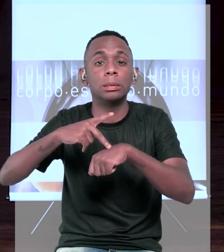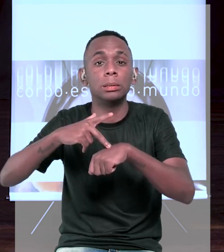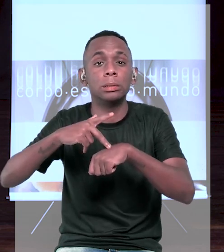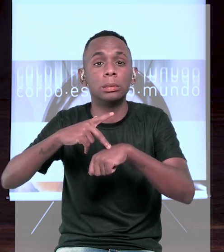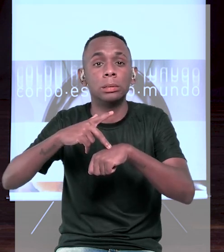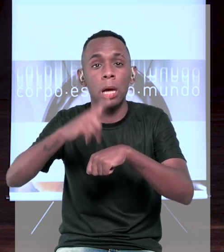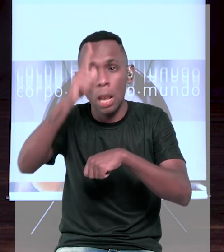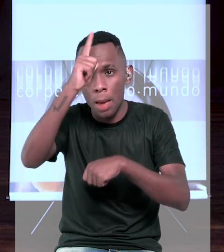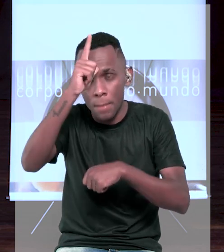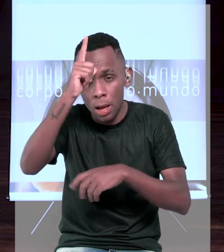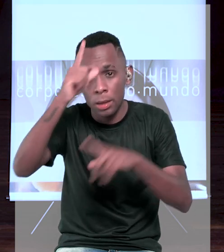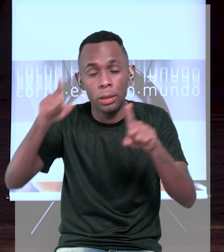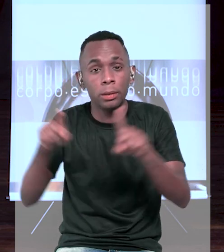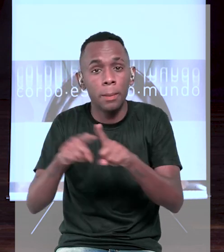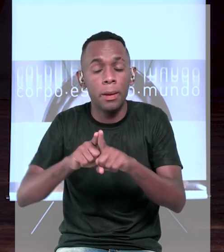foge da França,